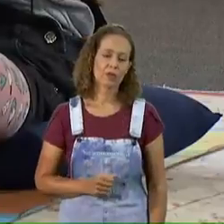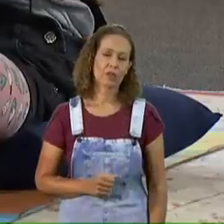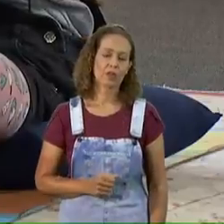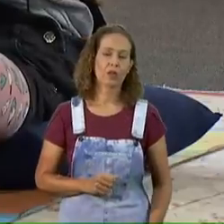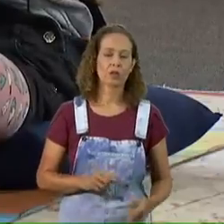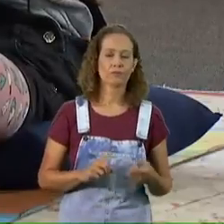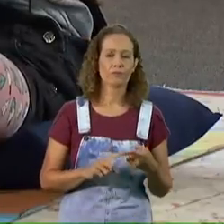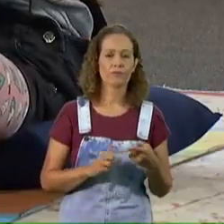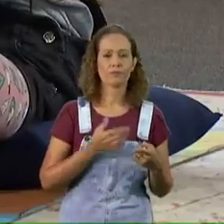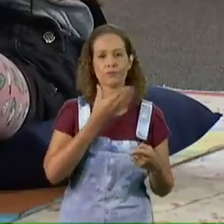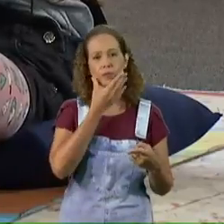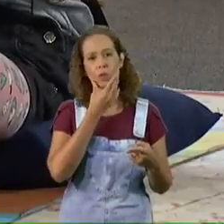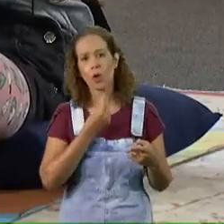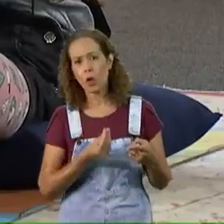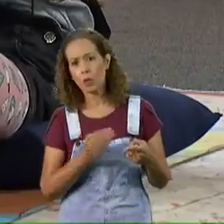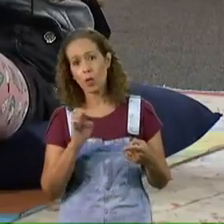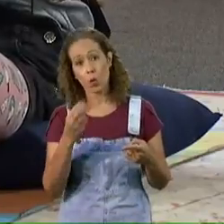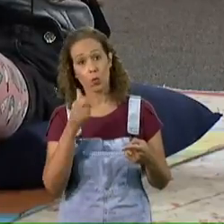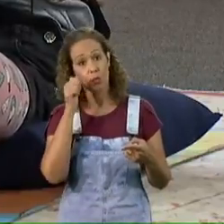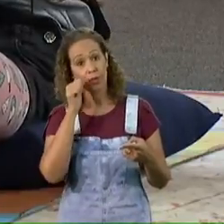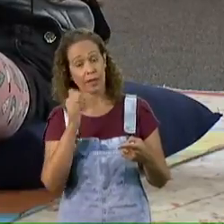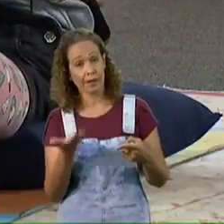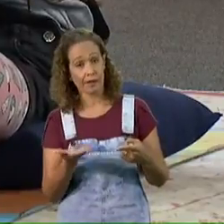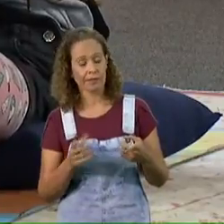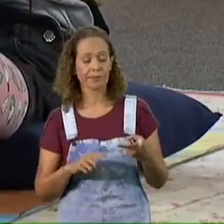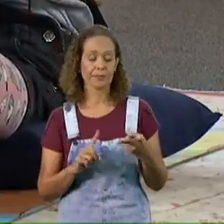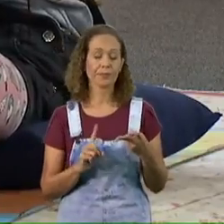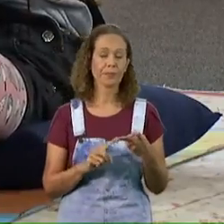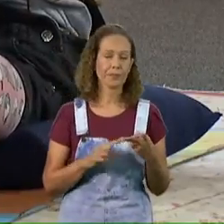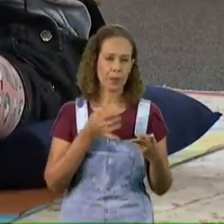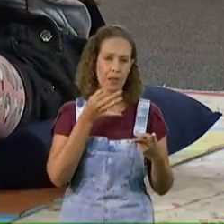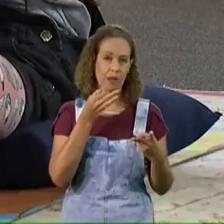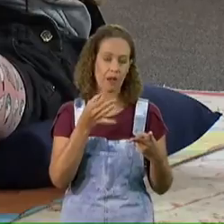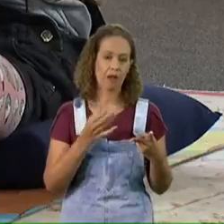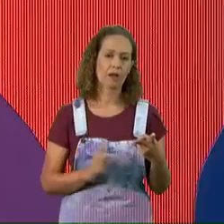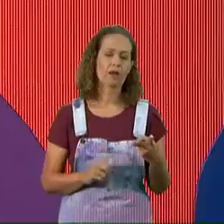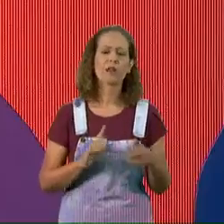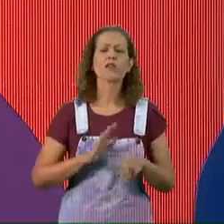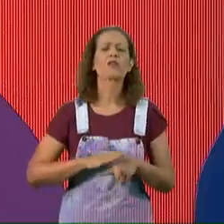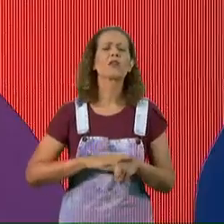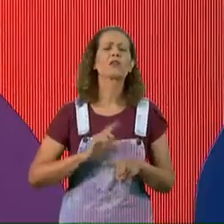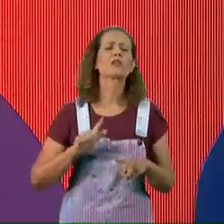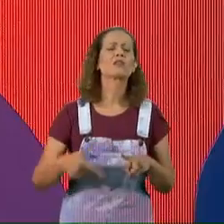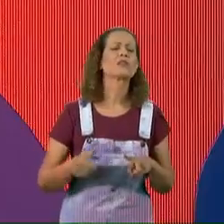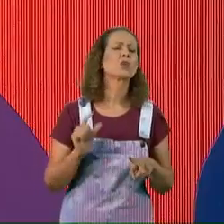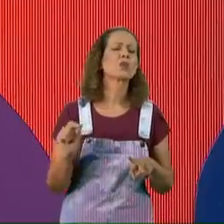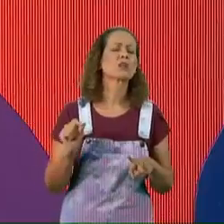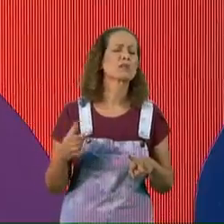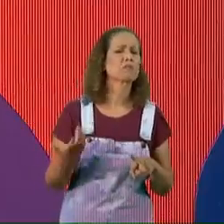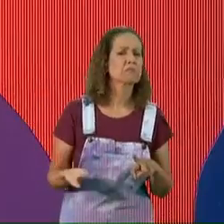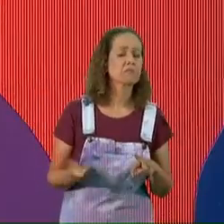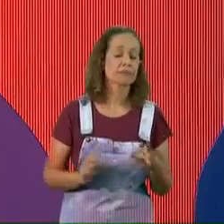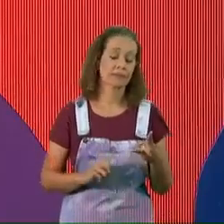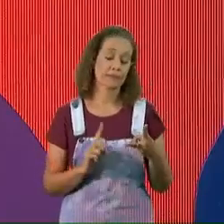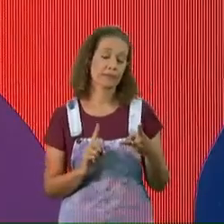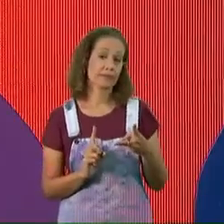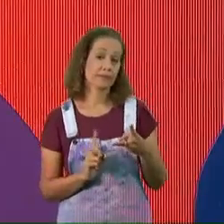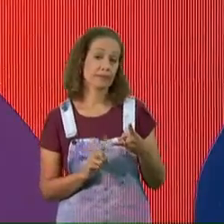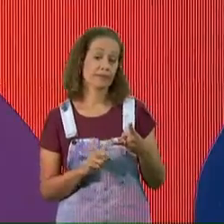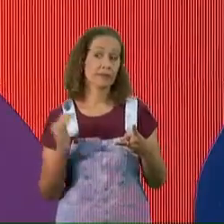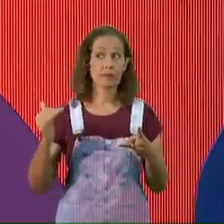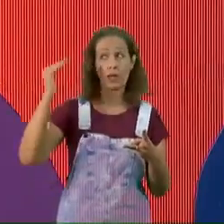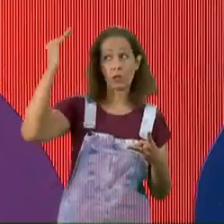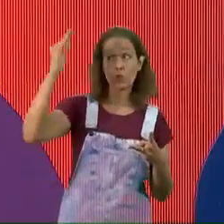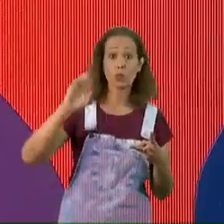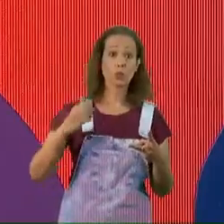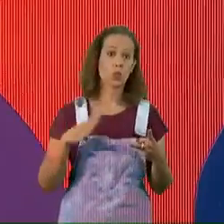assim. Homem, se é mulher, tá? É, o que, que ele fazia ou ela fazia? Se é adulto, se